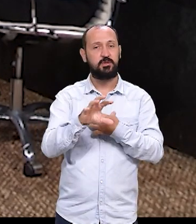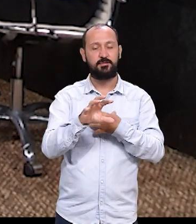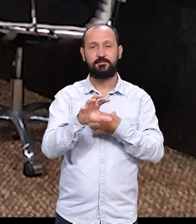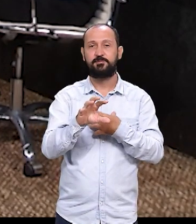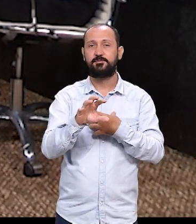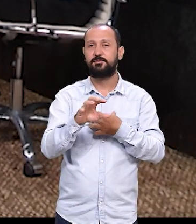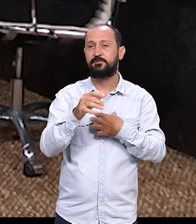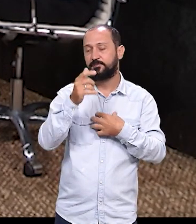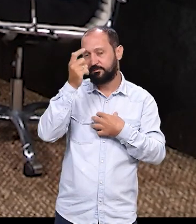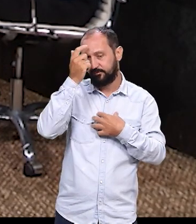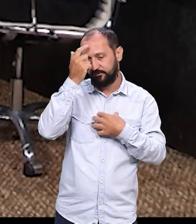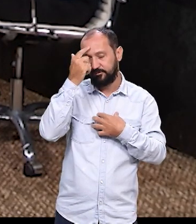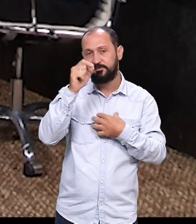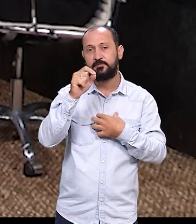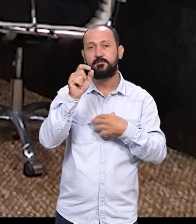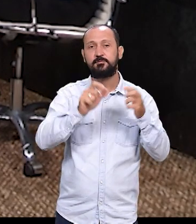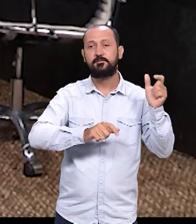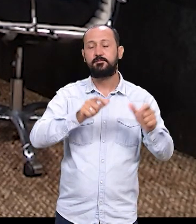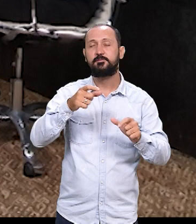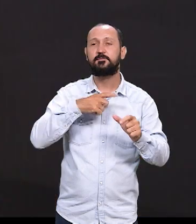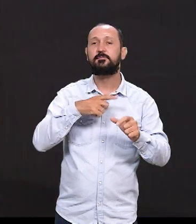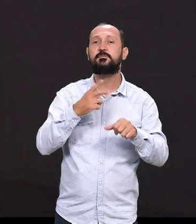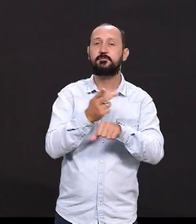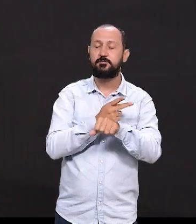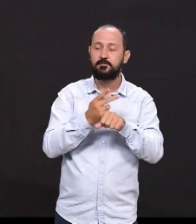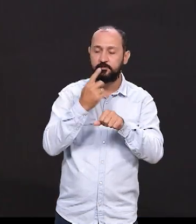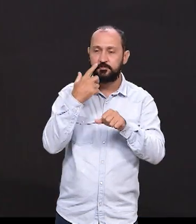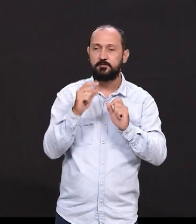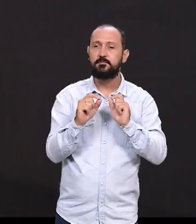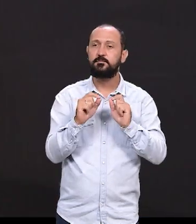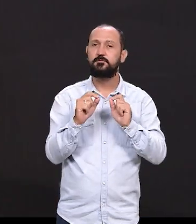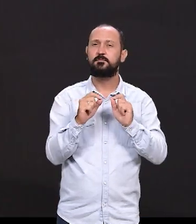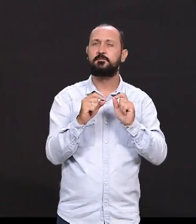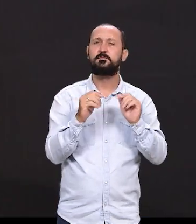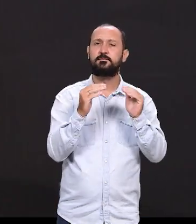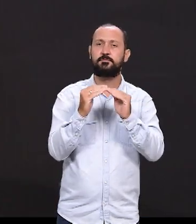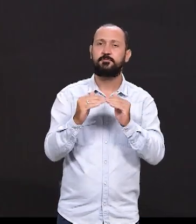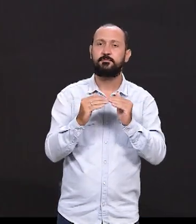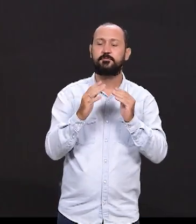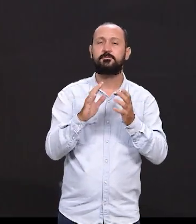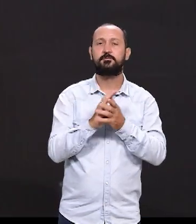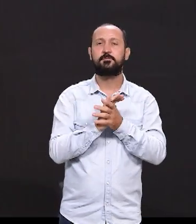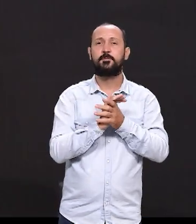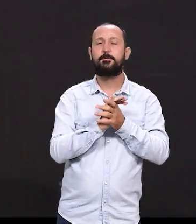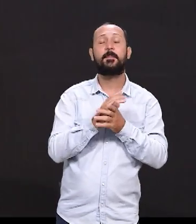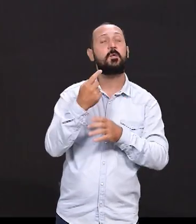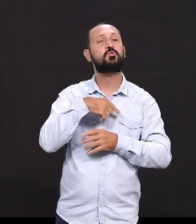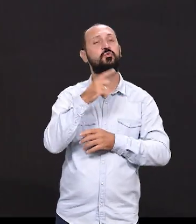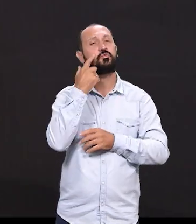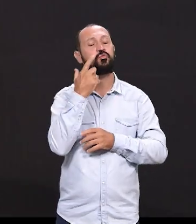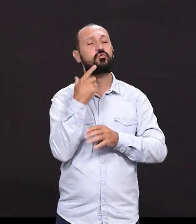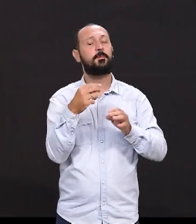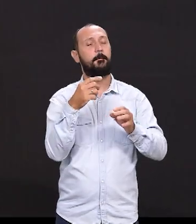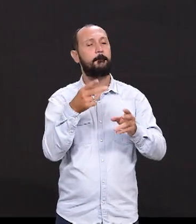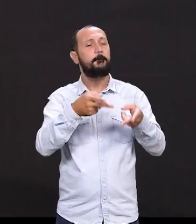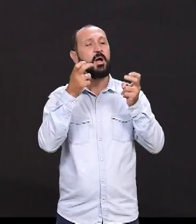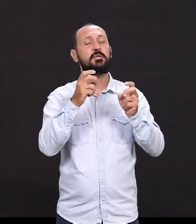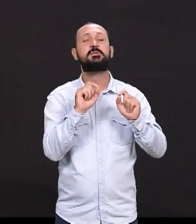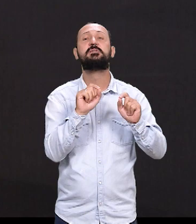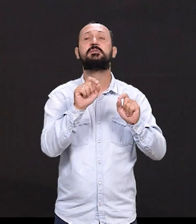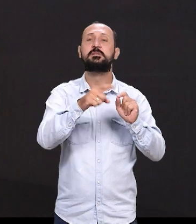e essa divulgação essa sensibilização faz com que o contingente de pacientes que procura a prevenção eh venha aumentando